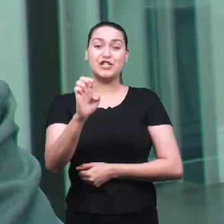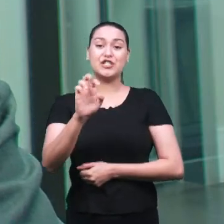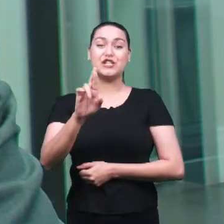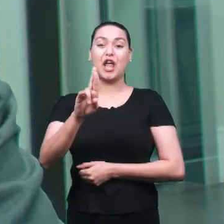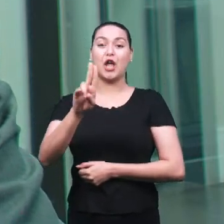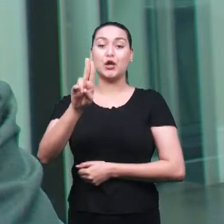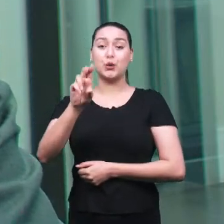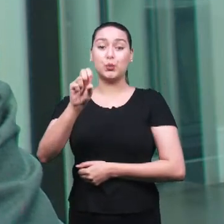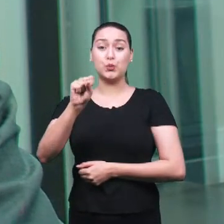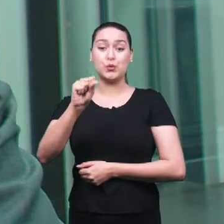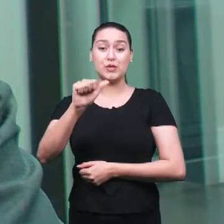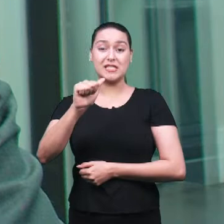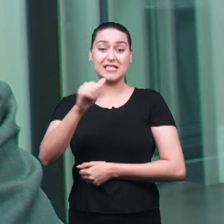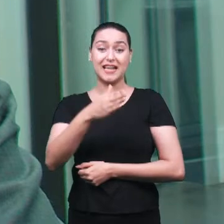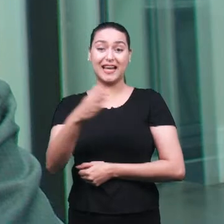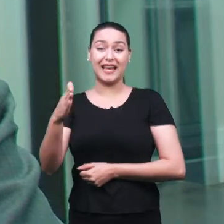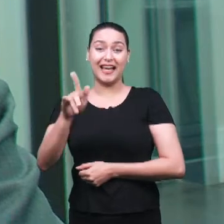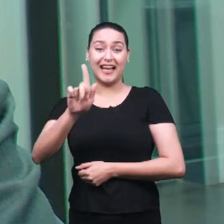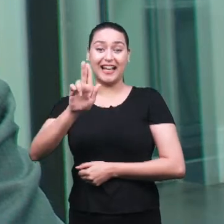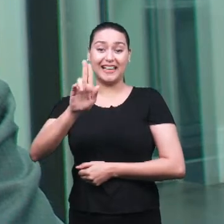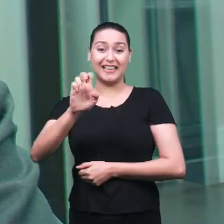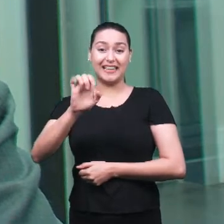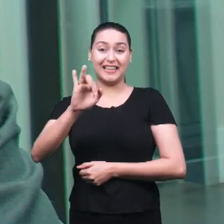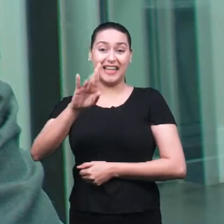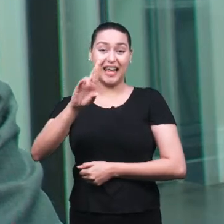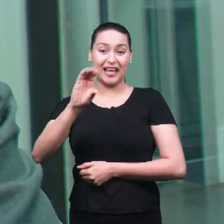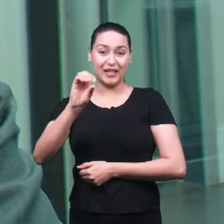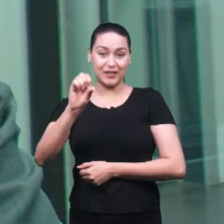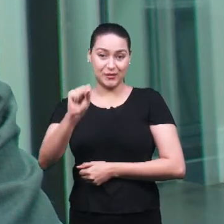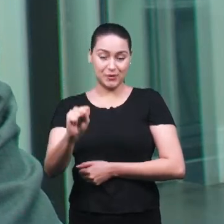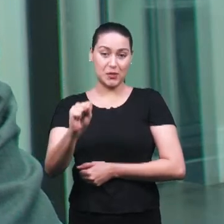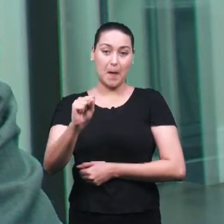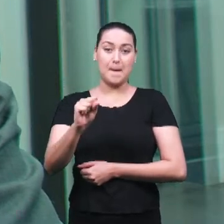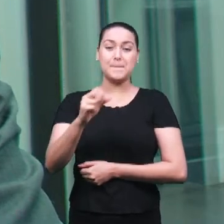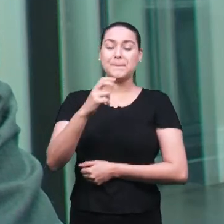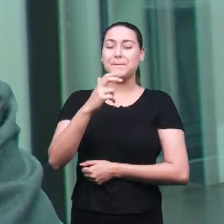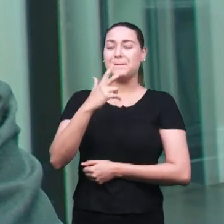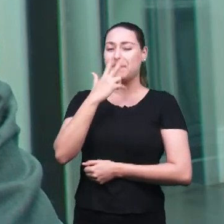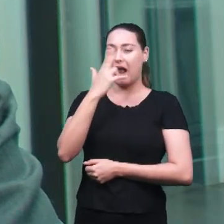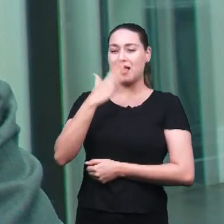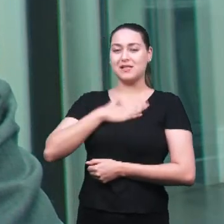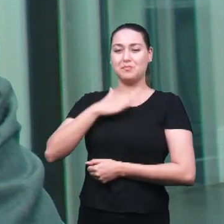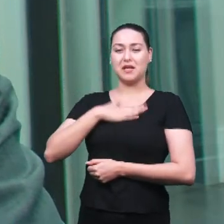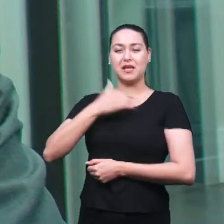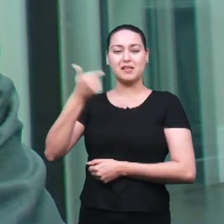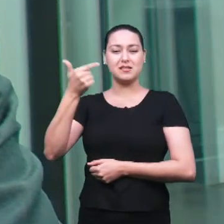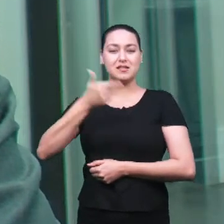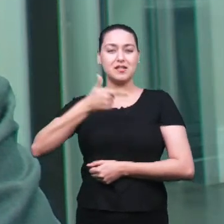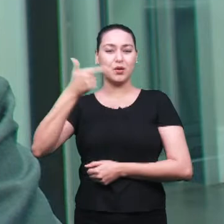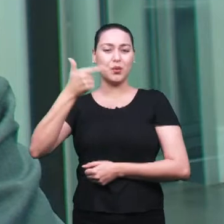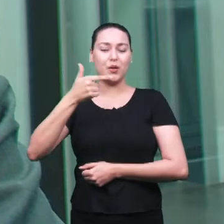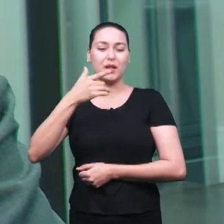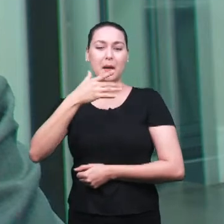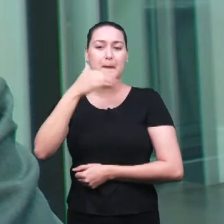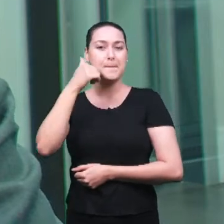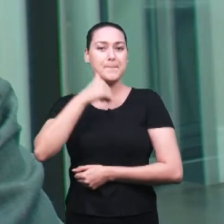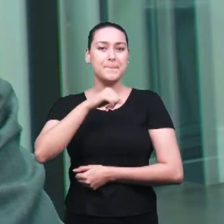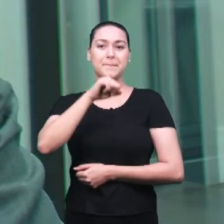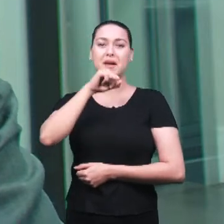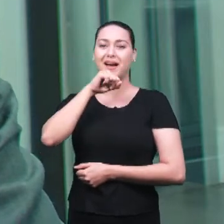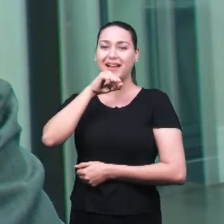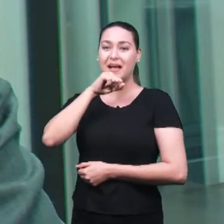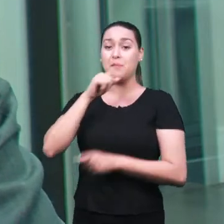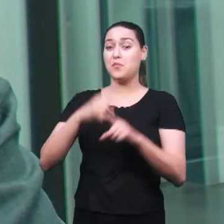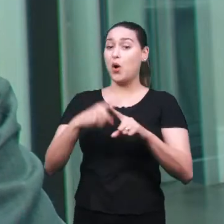professora que eu a reputo como uma segunda mãe, porque durante muito tempo ela foi minha professora e me ensinou